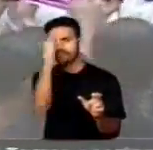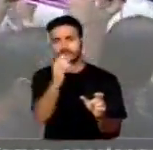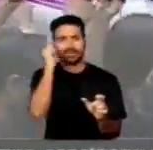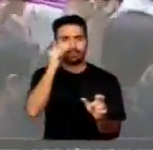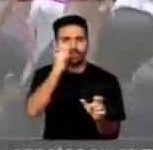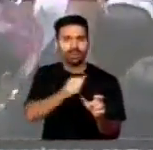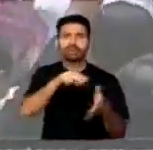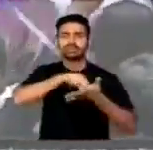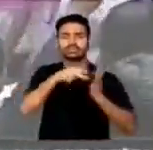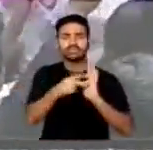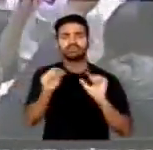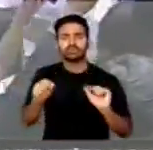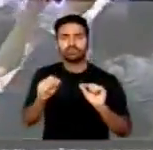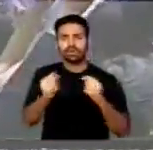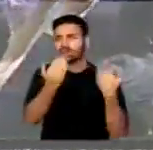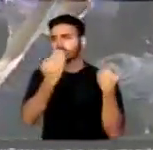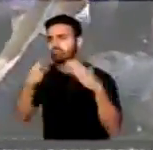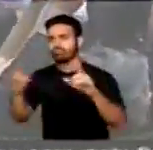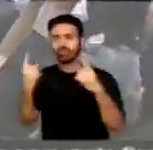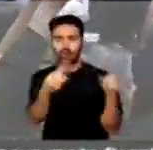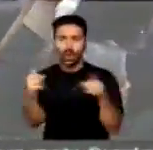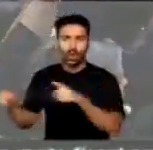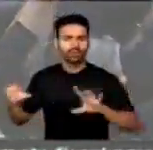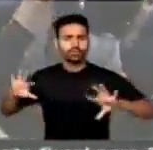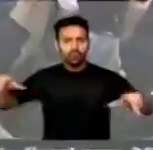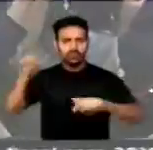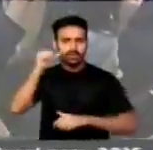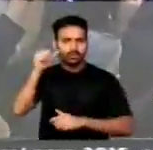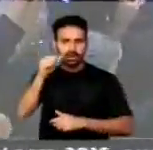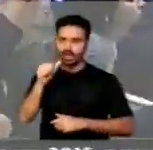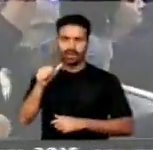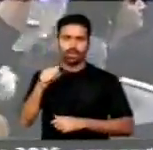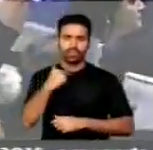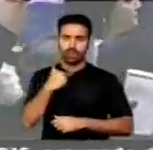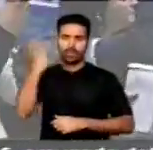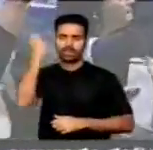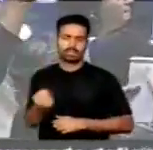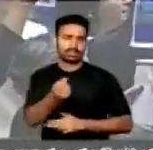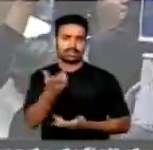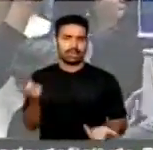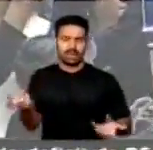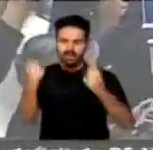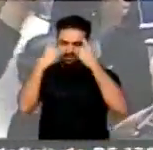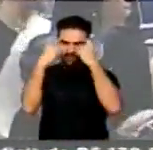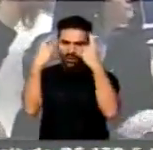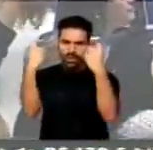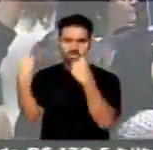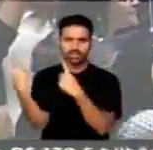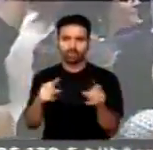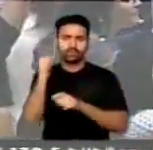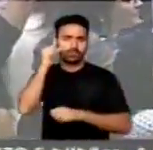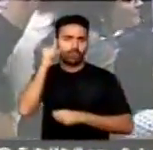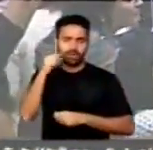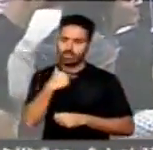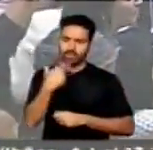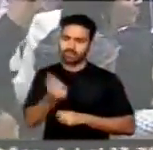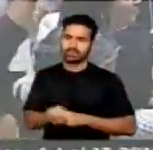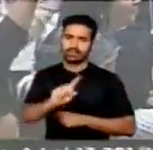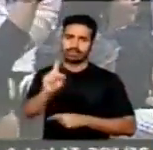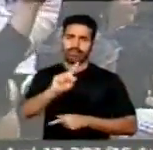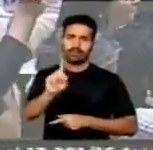atacando todas as mulheres brasileiras. Não vamos mais aceitar essa violência contra as mulheres.